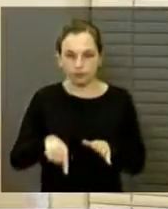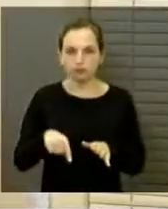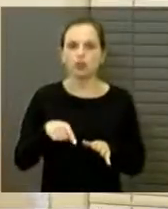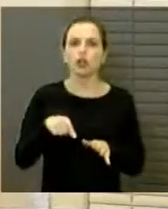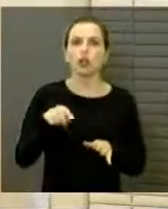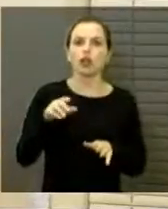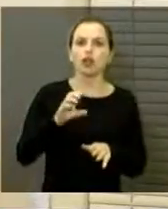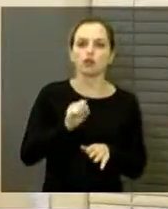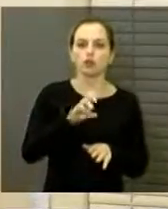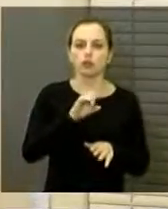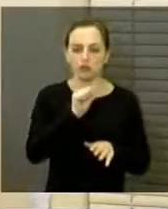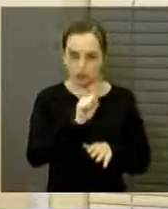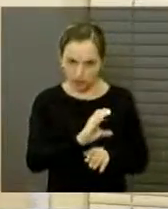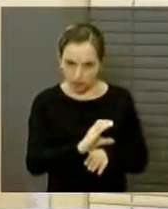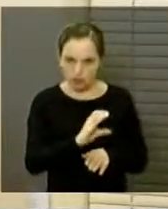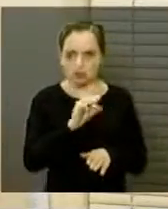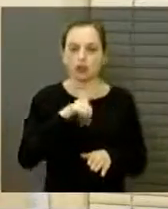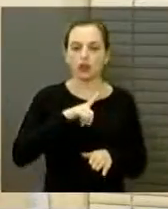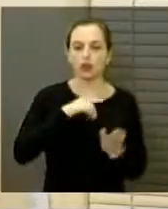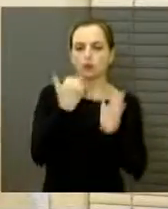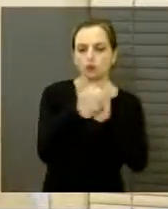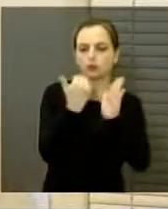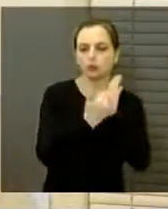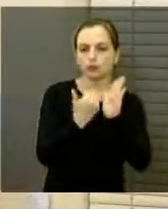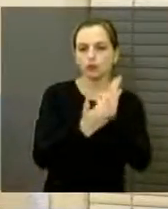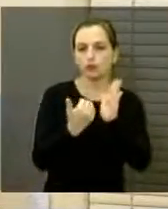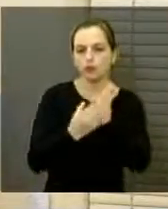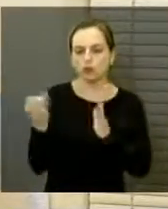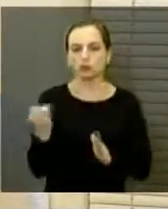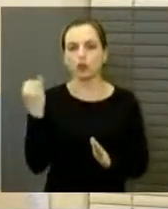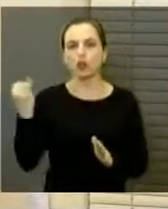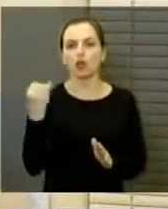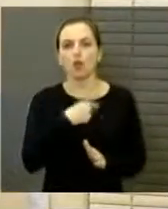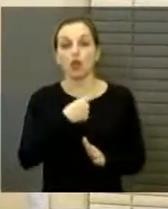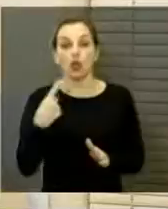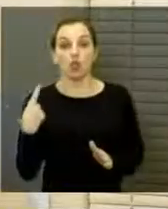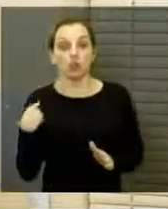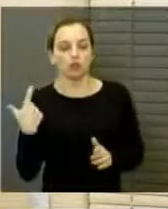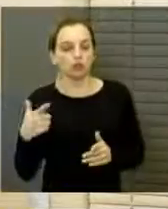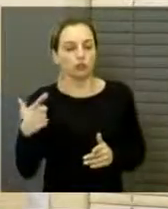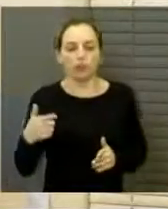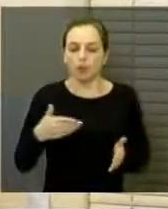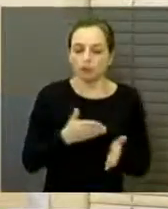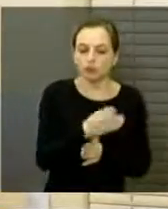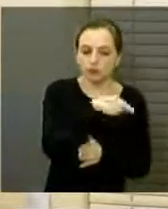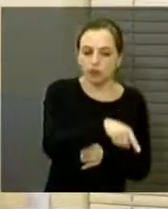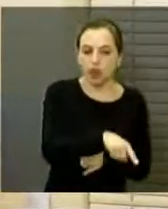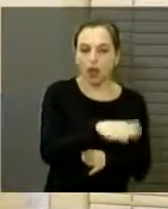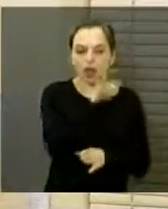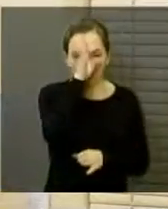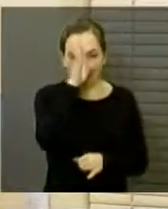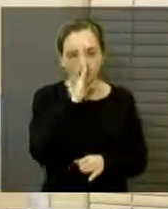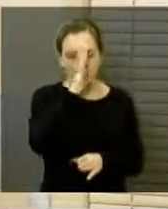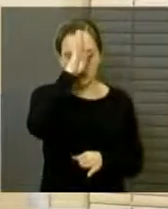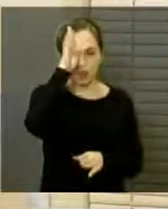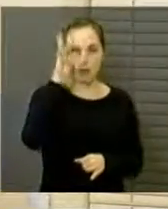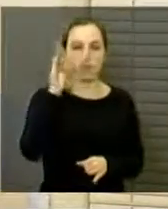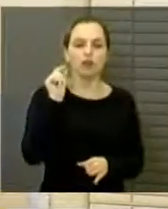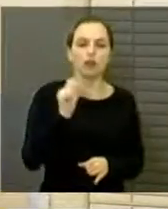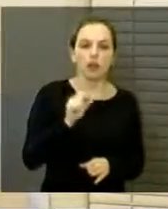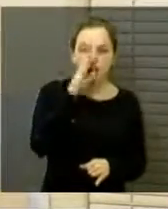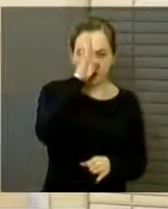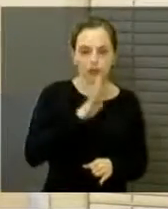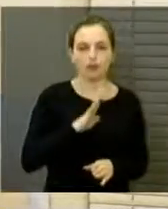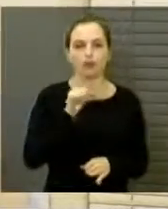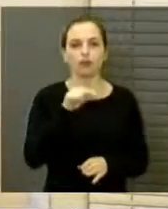uma programação de excelência, e muitas vezes a gente não tem público, e é gratuito. Então as pessoas não estão acostumadas